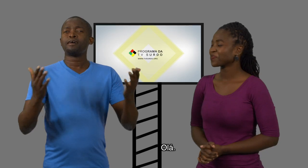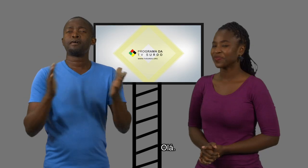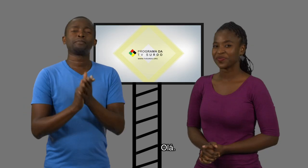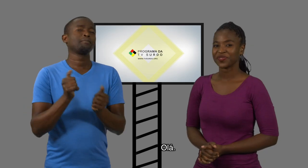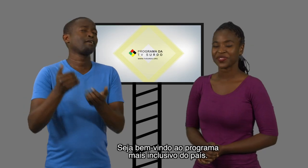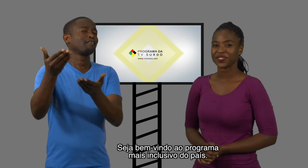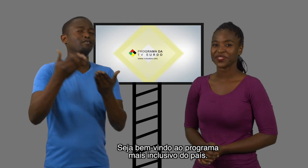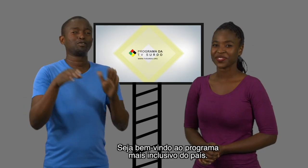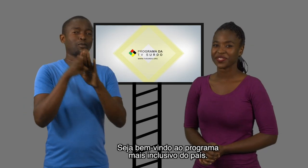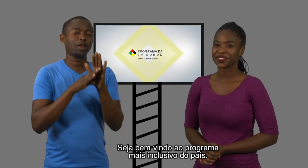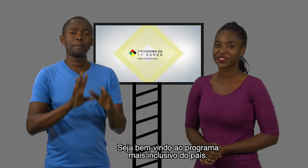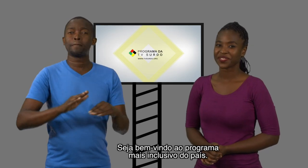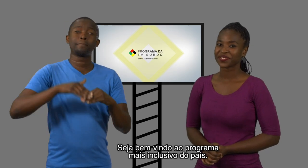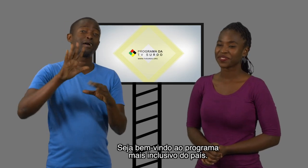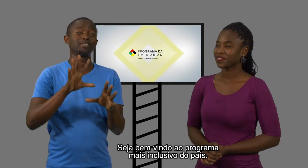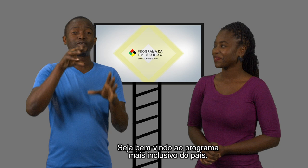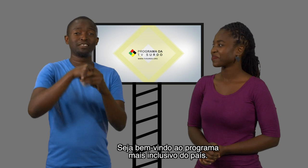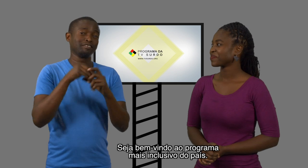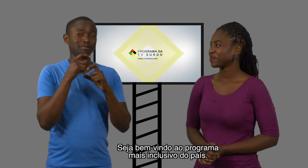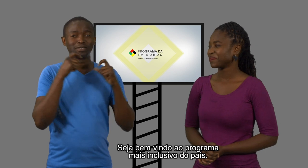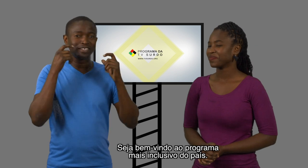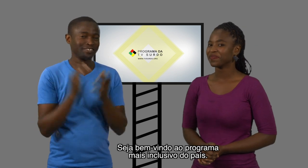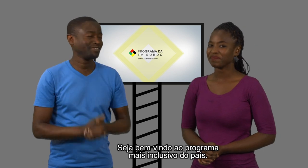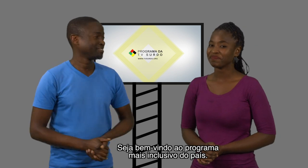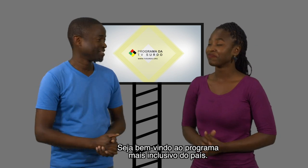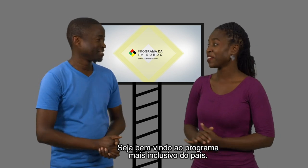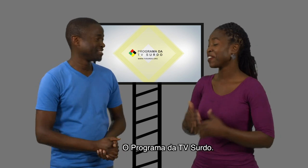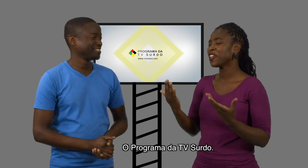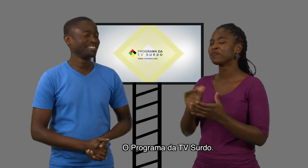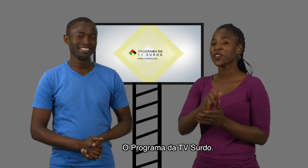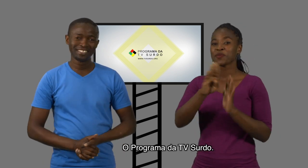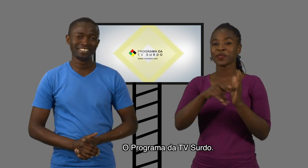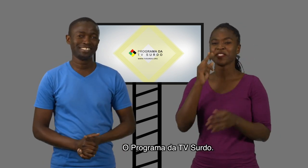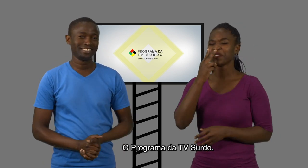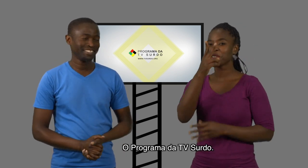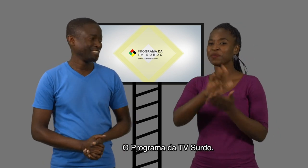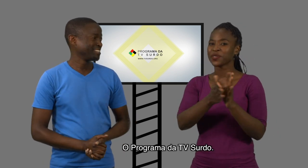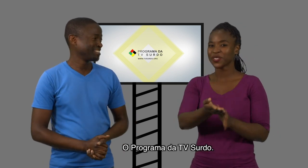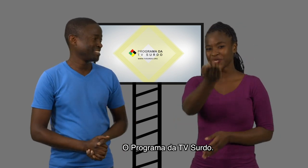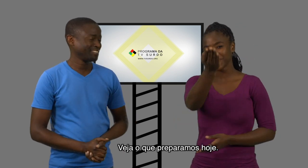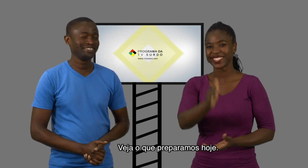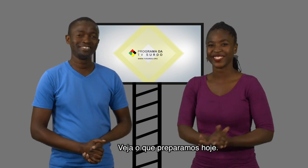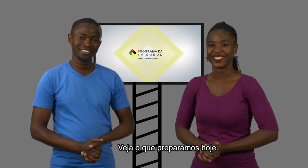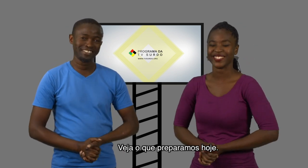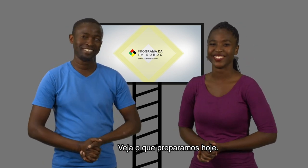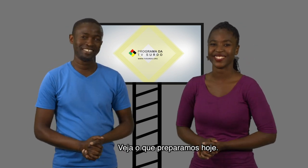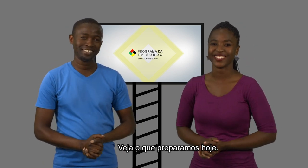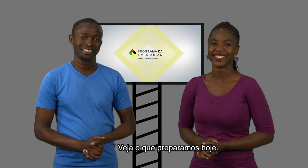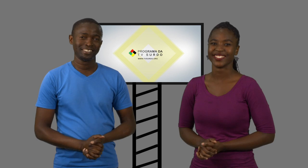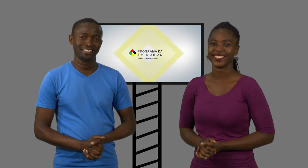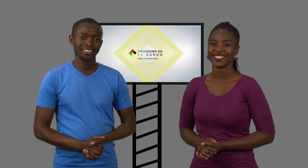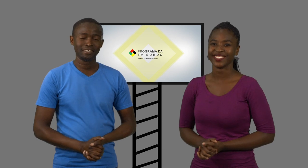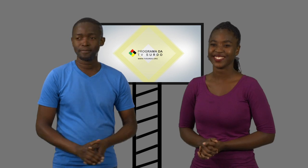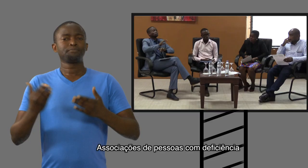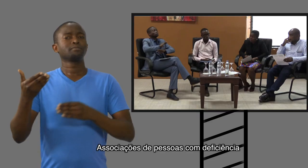Olá, seja bem-vindo ao programa mais inclusivo do país. O programa da TV Surdo. Veja o que